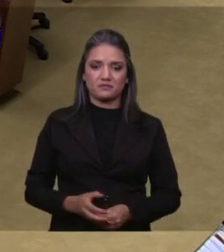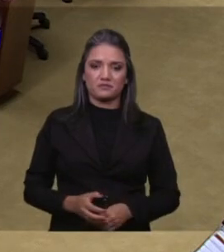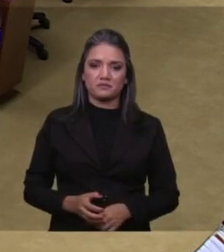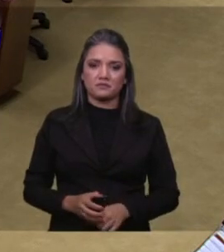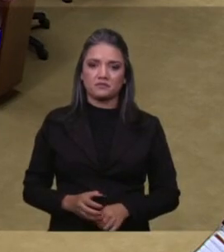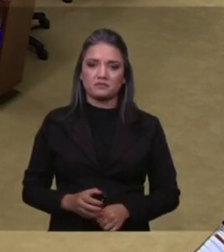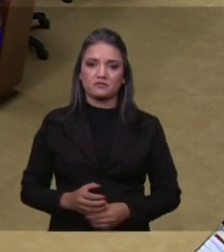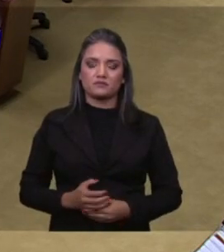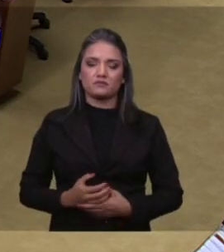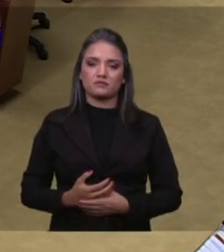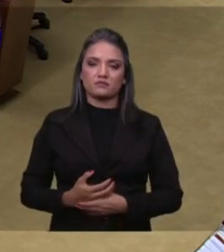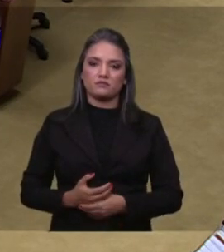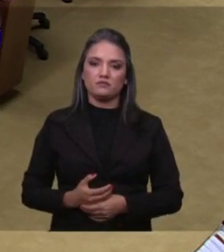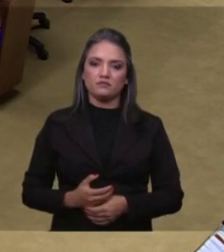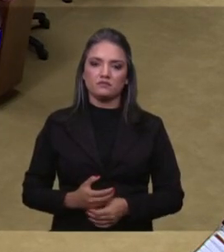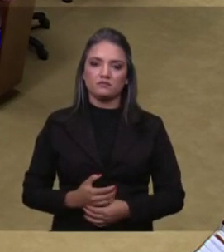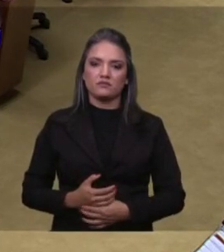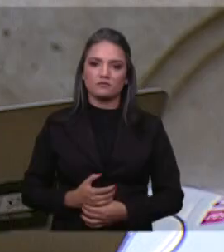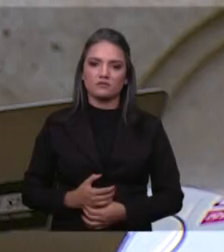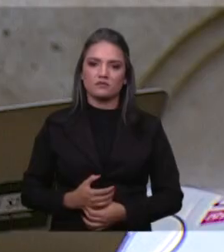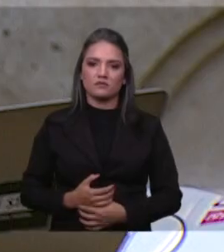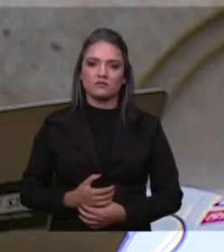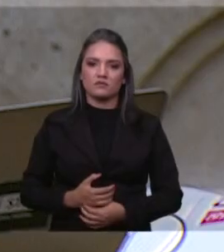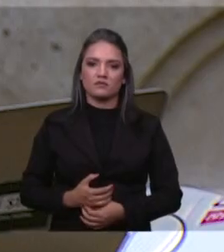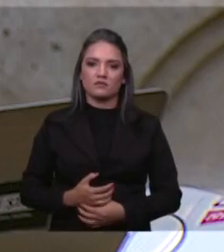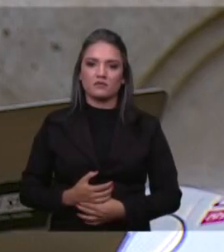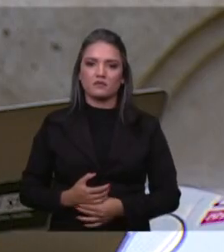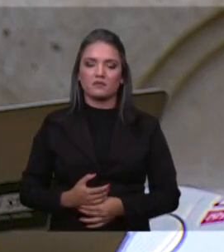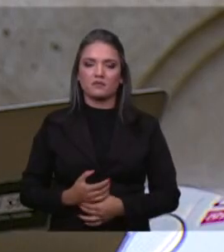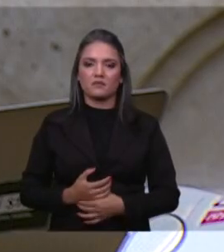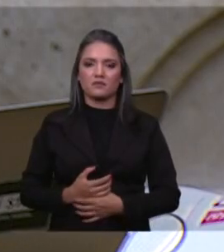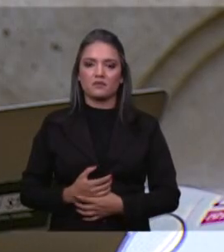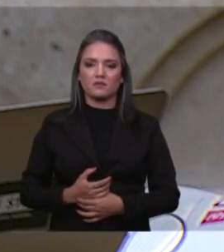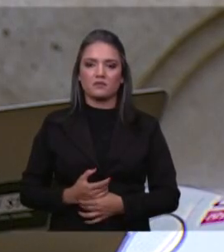que eu... não ainda manifestando, vou ouvir todos, mas